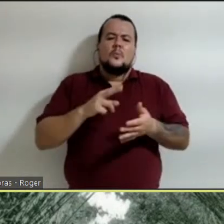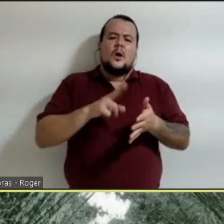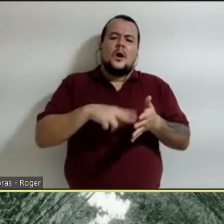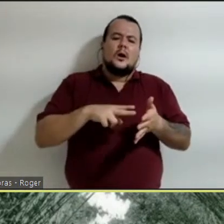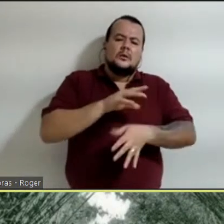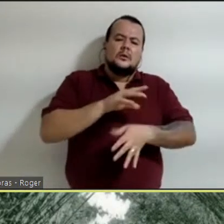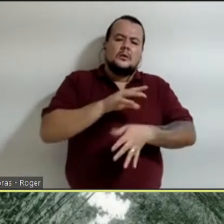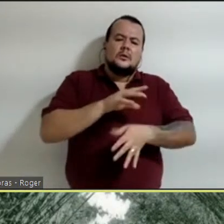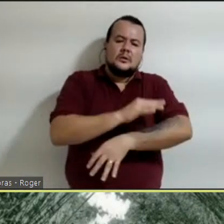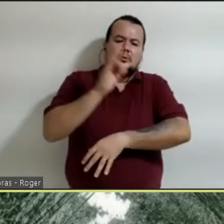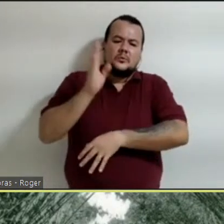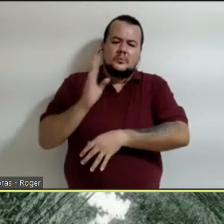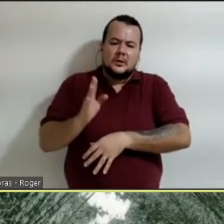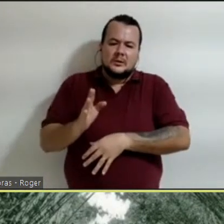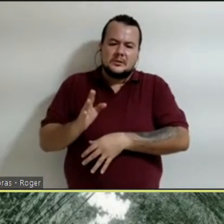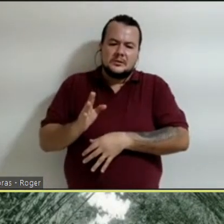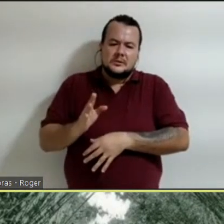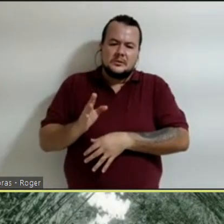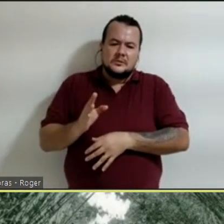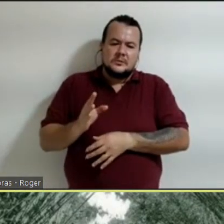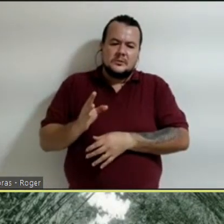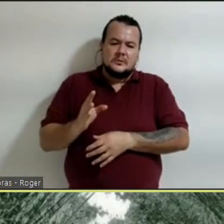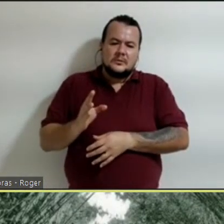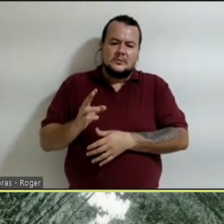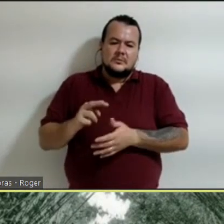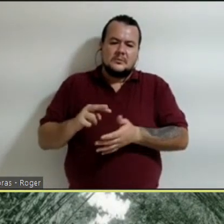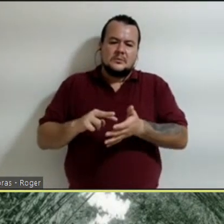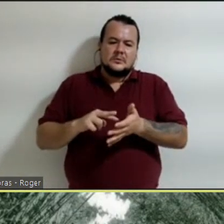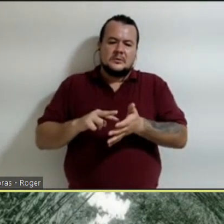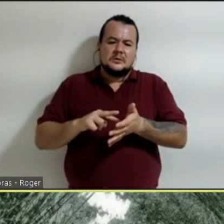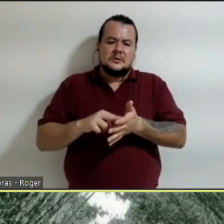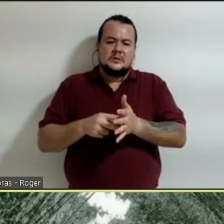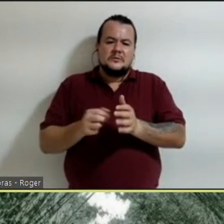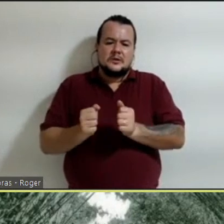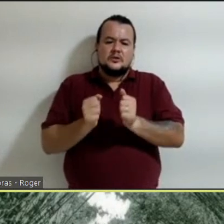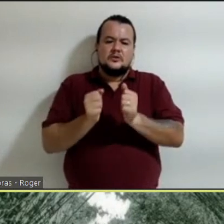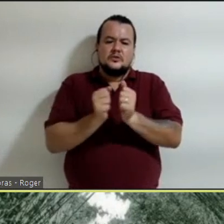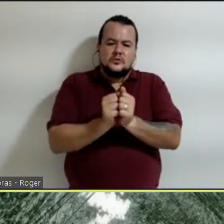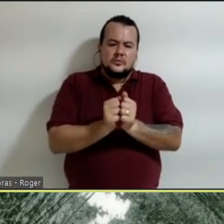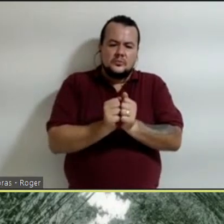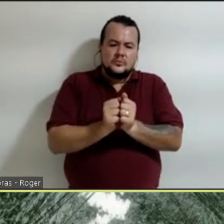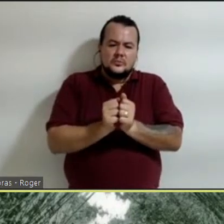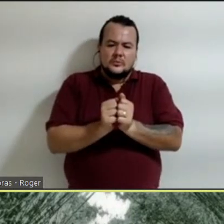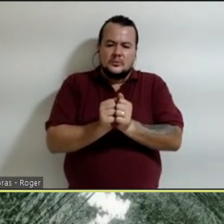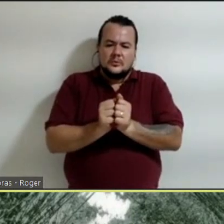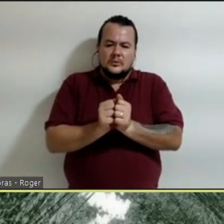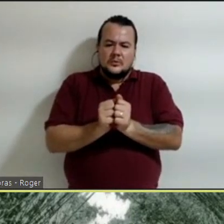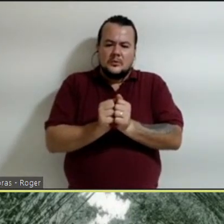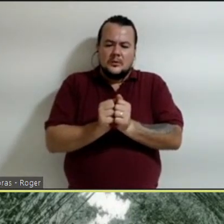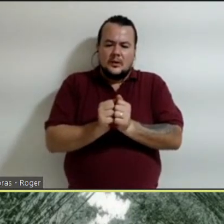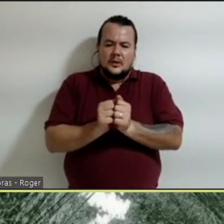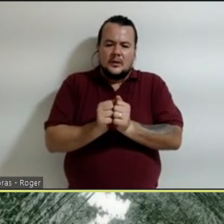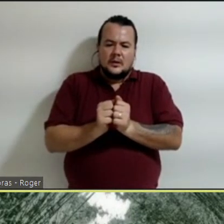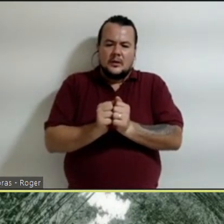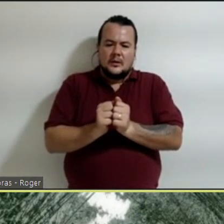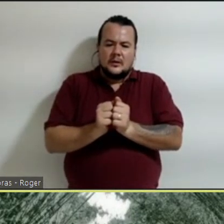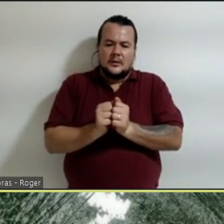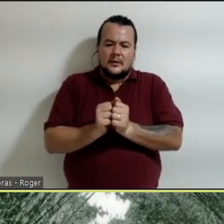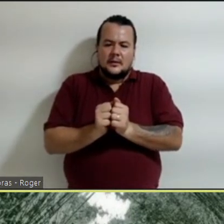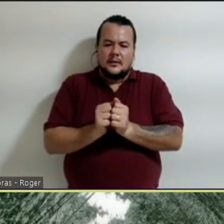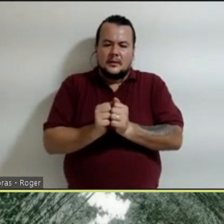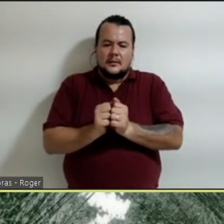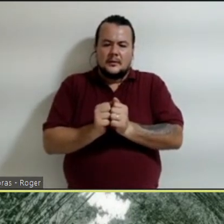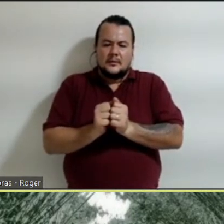brasileira é simultânea ou junto com uma compreensão dessa cultura africana. E nós temos, sim, essa relação